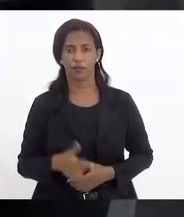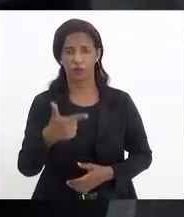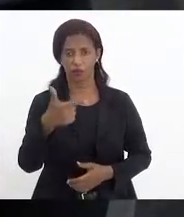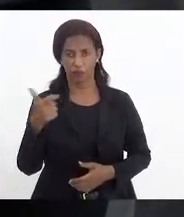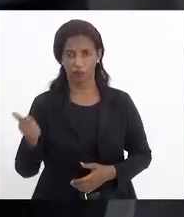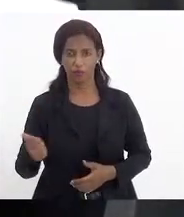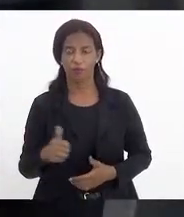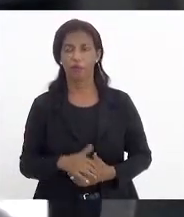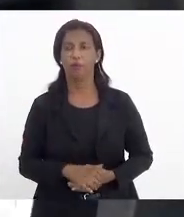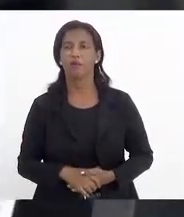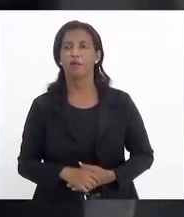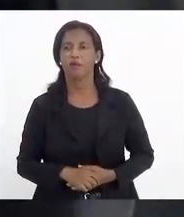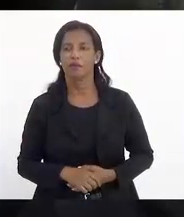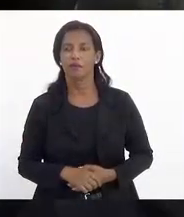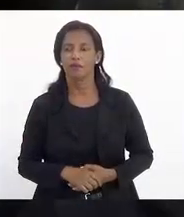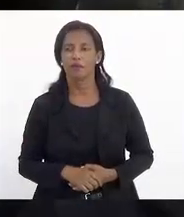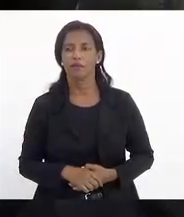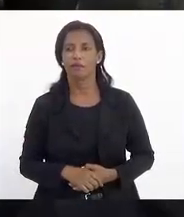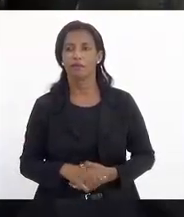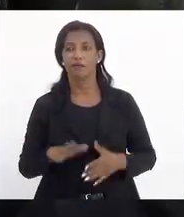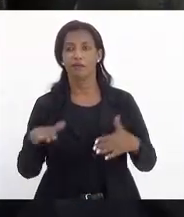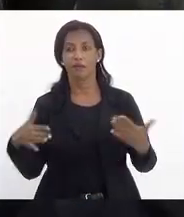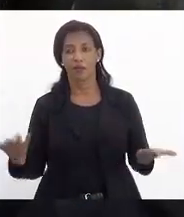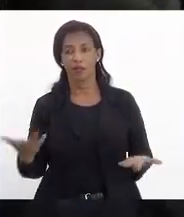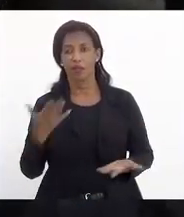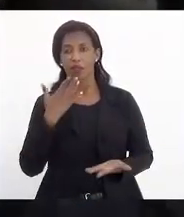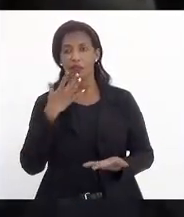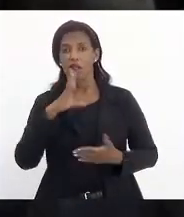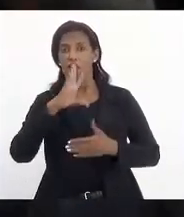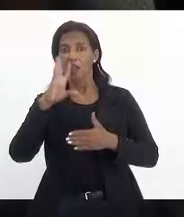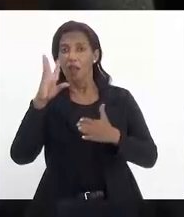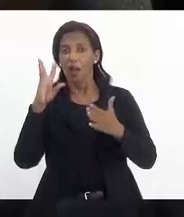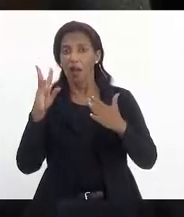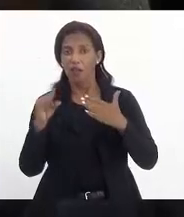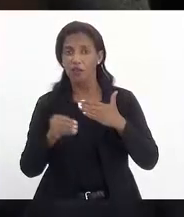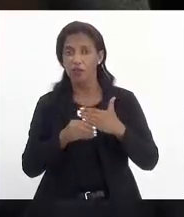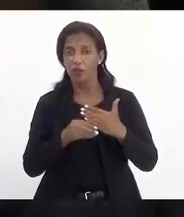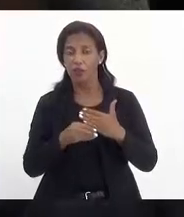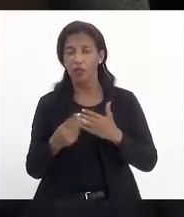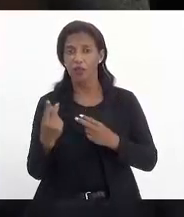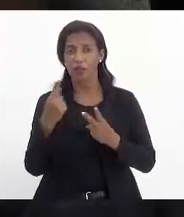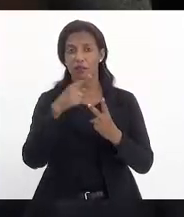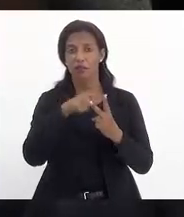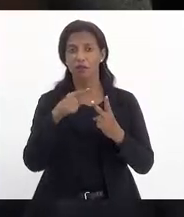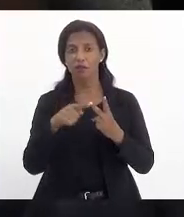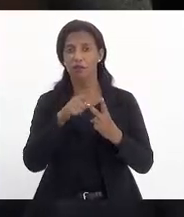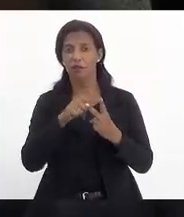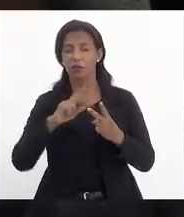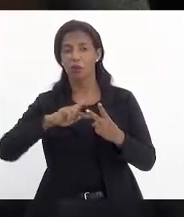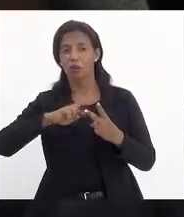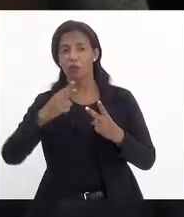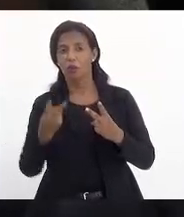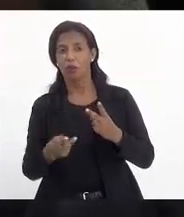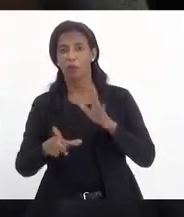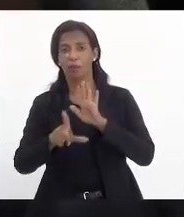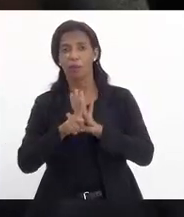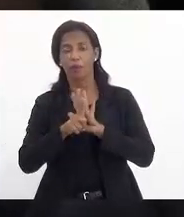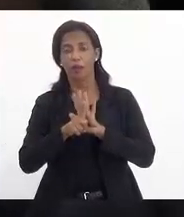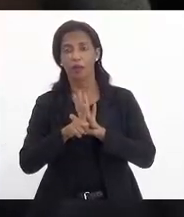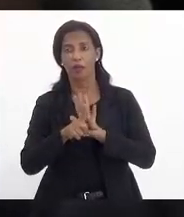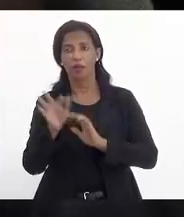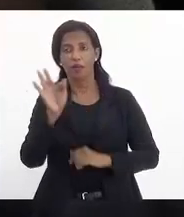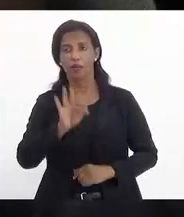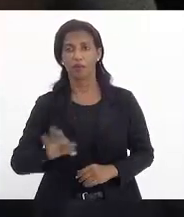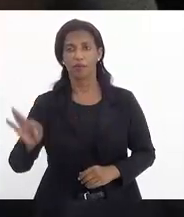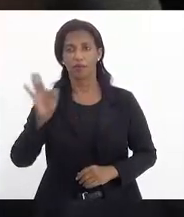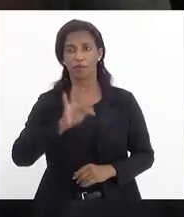21. Então, eu queria que adicionasse ambas modificadas pela Lei Complementar